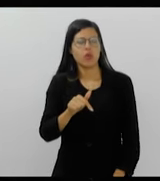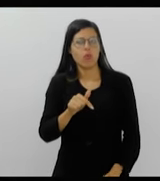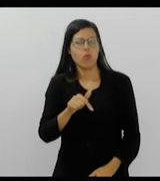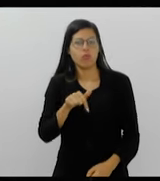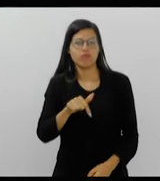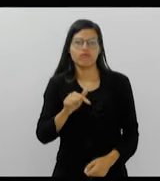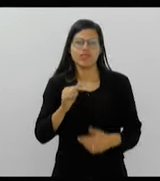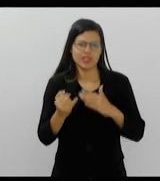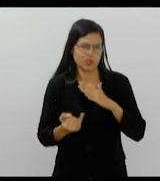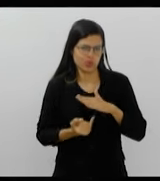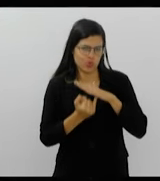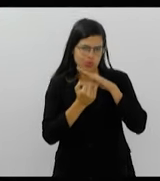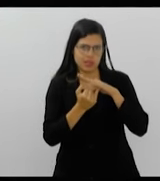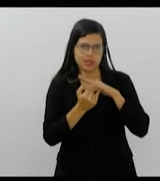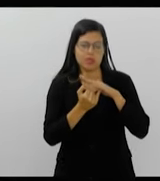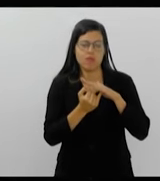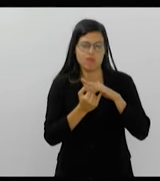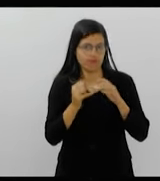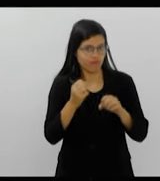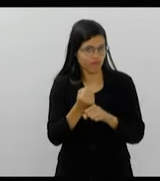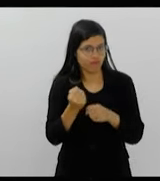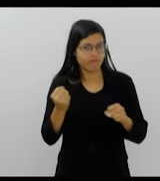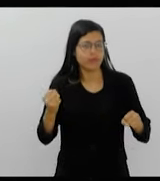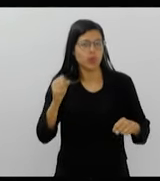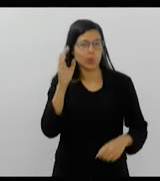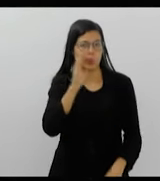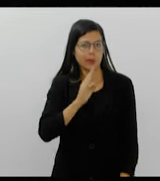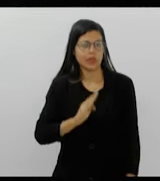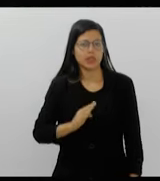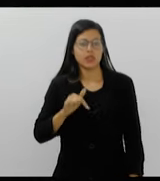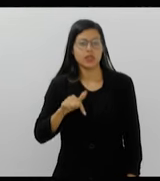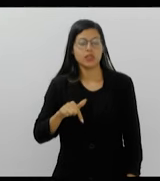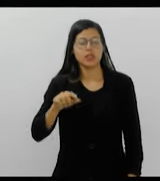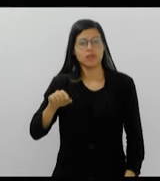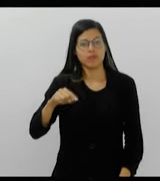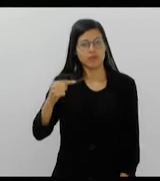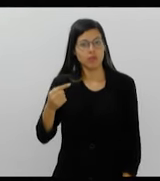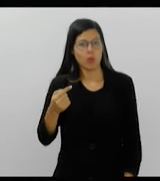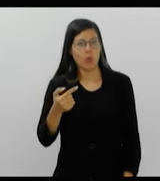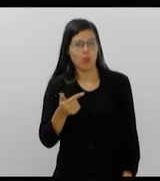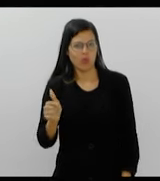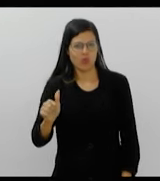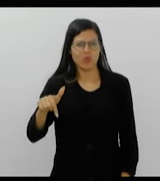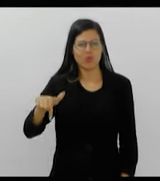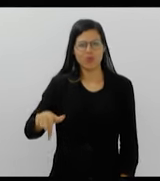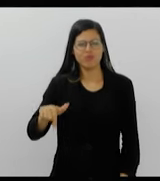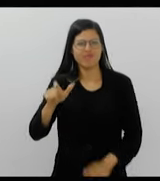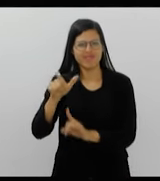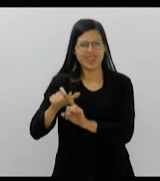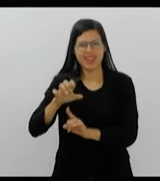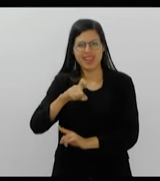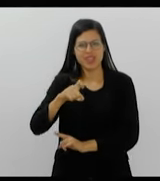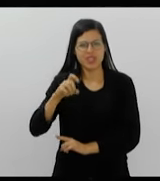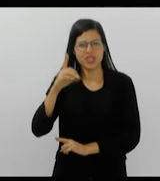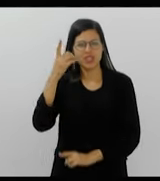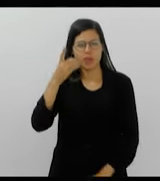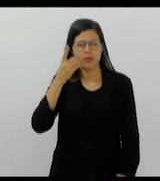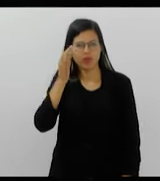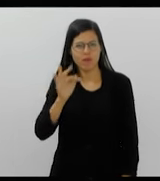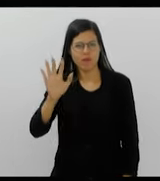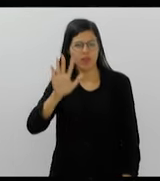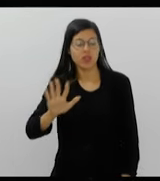do país. Do outro lado, a gente tem um ex-deputado federal, o Alexandre Vale, que, sem intenção de desmerecer